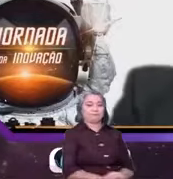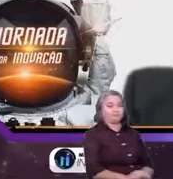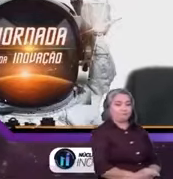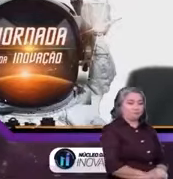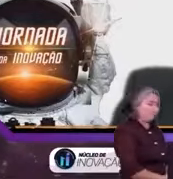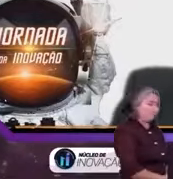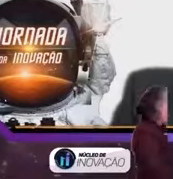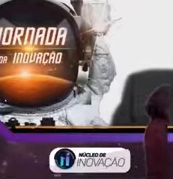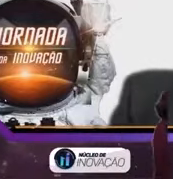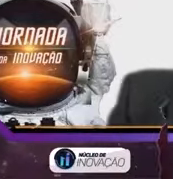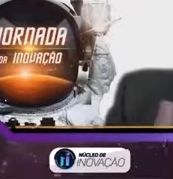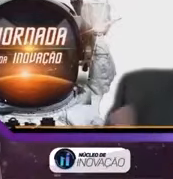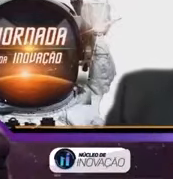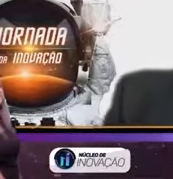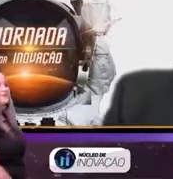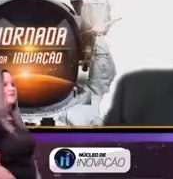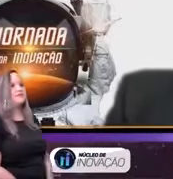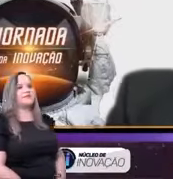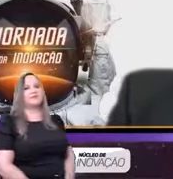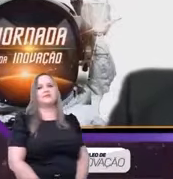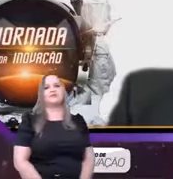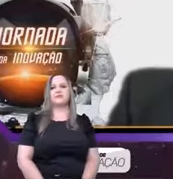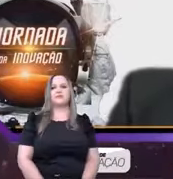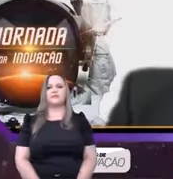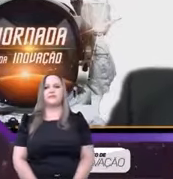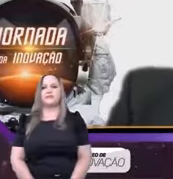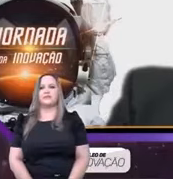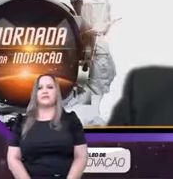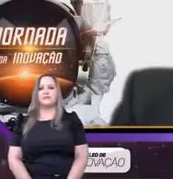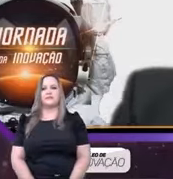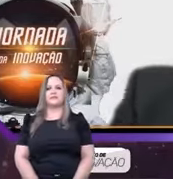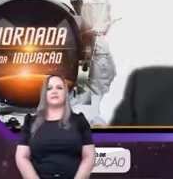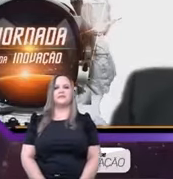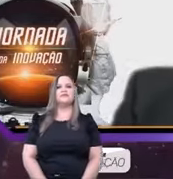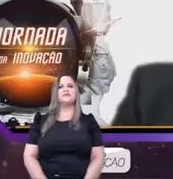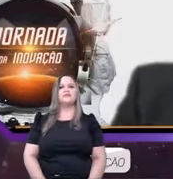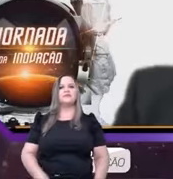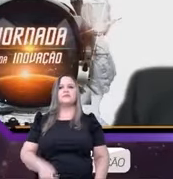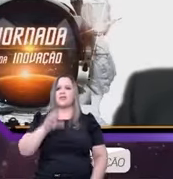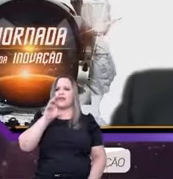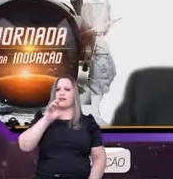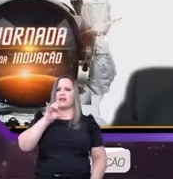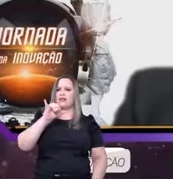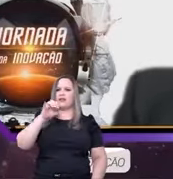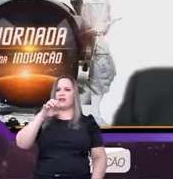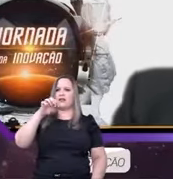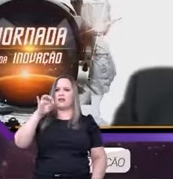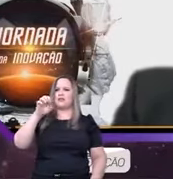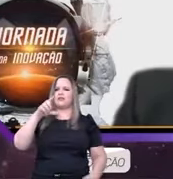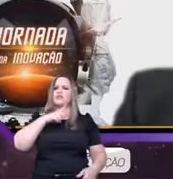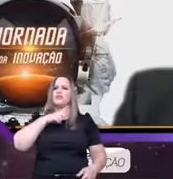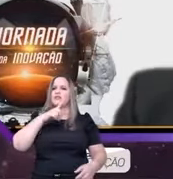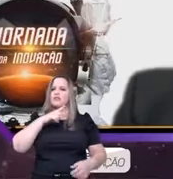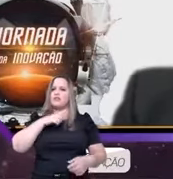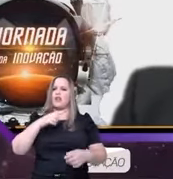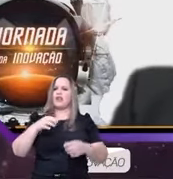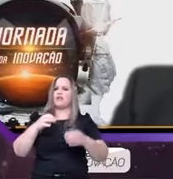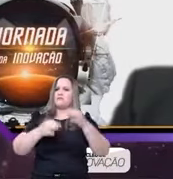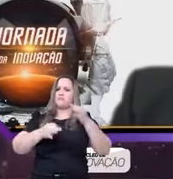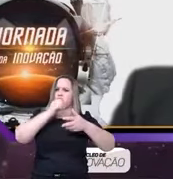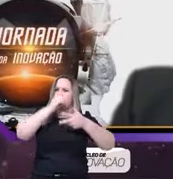esse perfil, judiciário, bancos, saúde. Como é que eu vou experimentar em saúde? Ambiente de